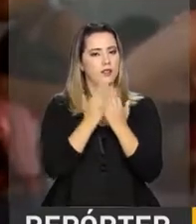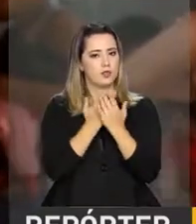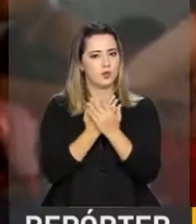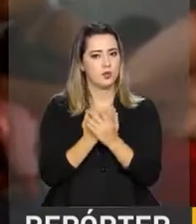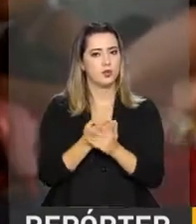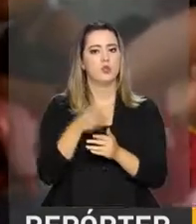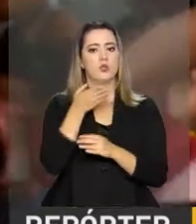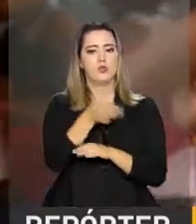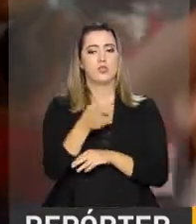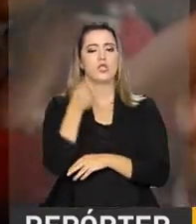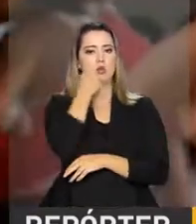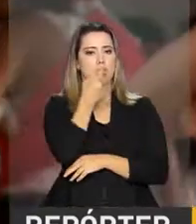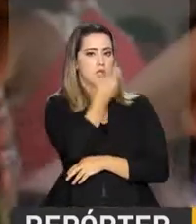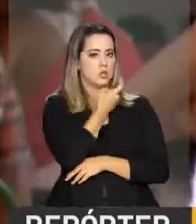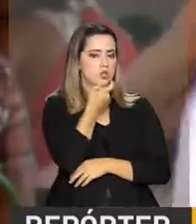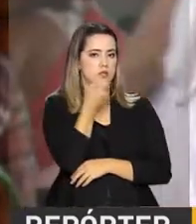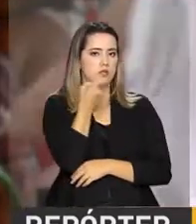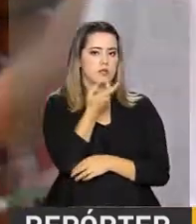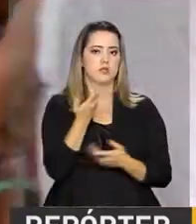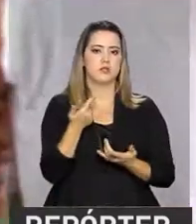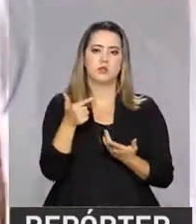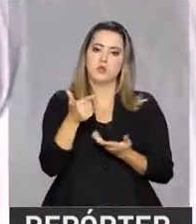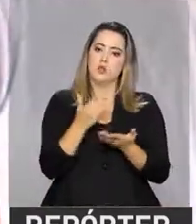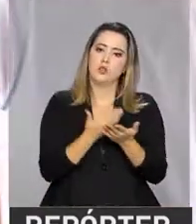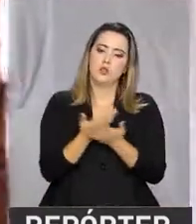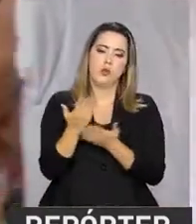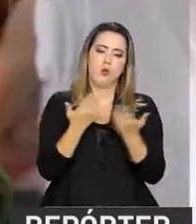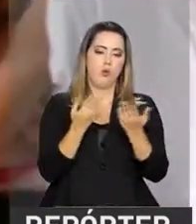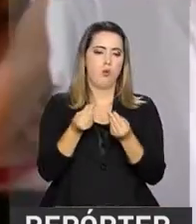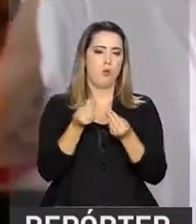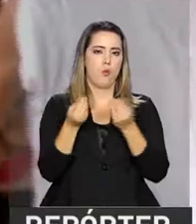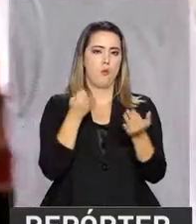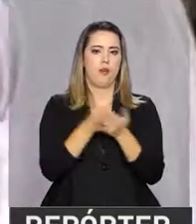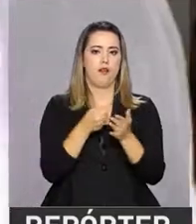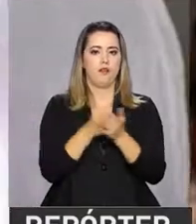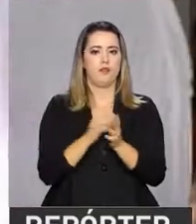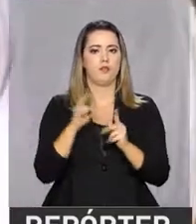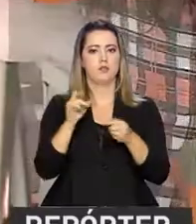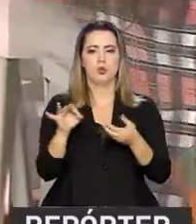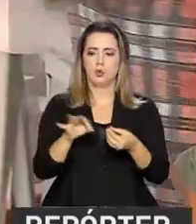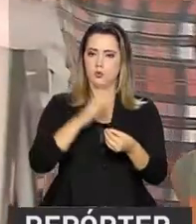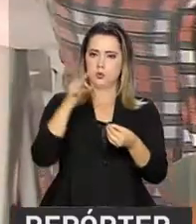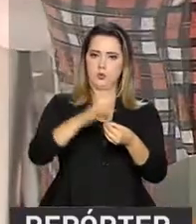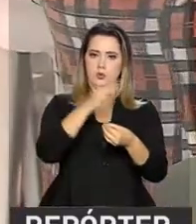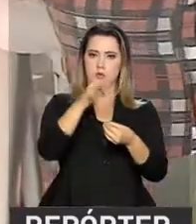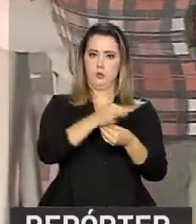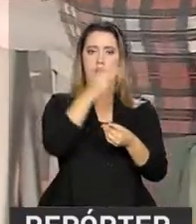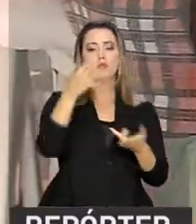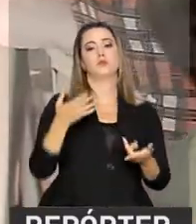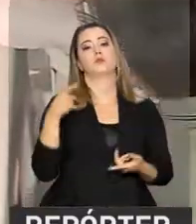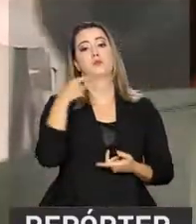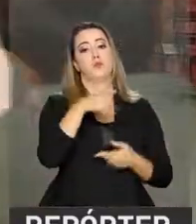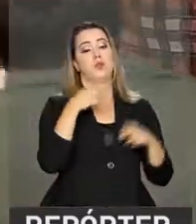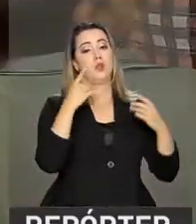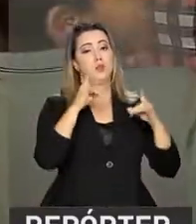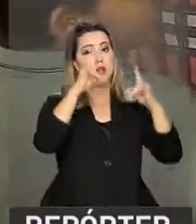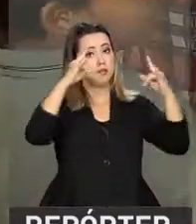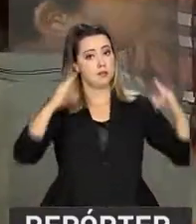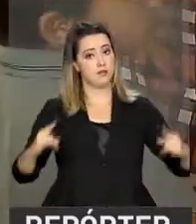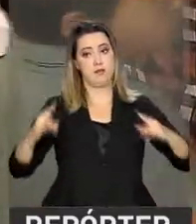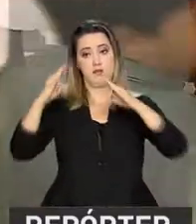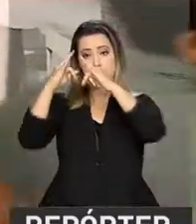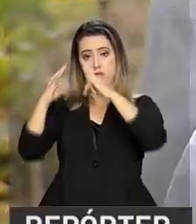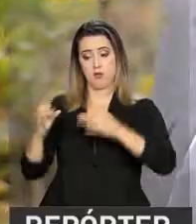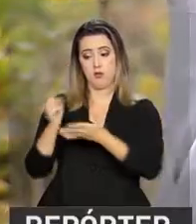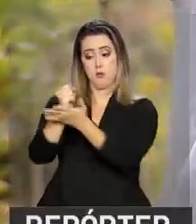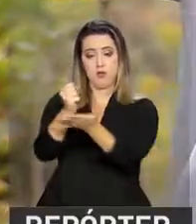por um dentista nem porque a gente não tem condições de pagar um dentista do der pezão né nas tendas montadas foram oferecidos